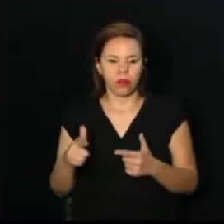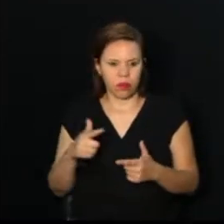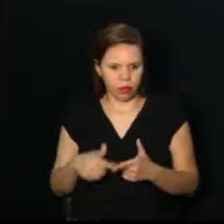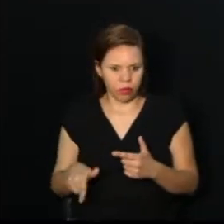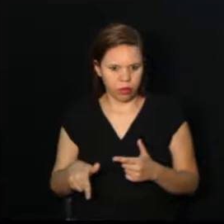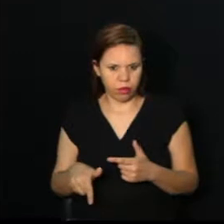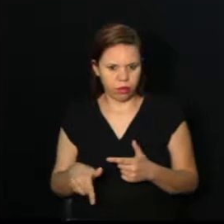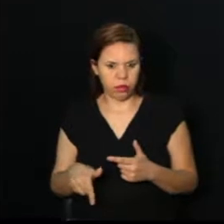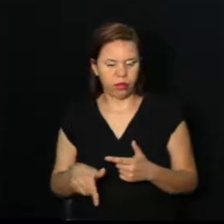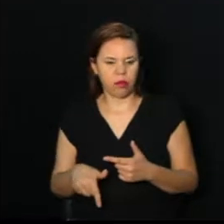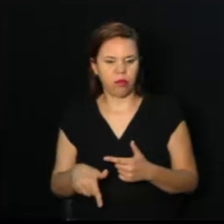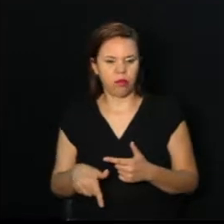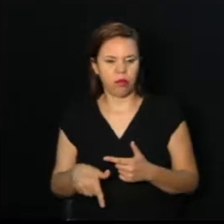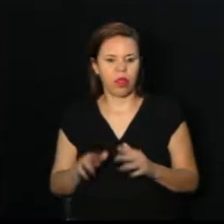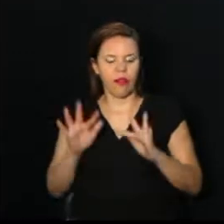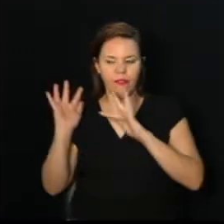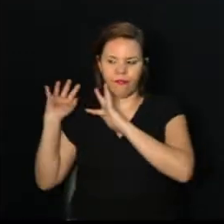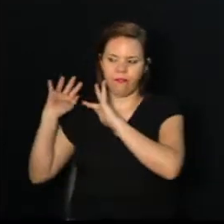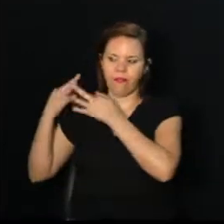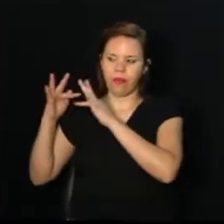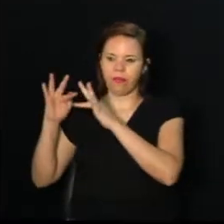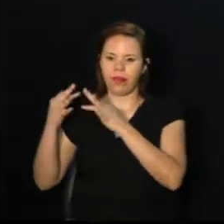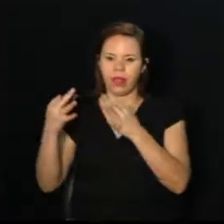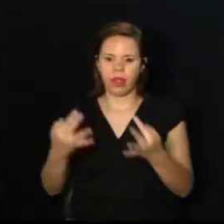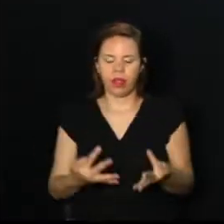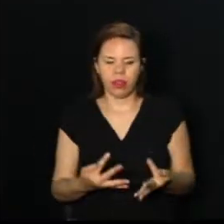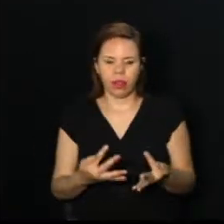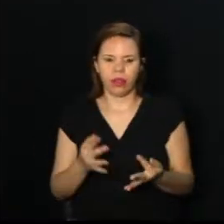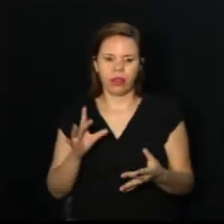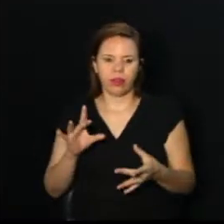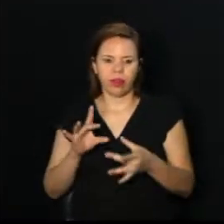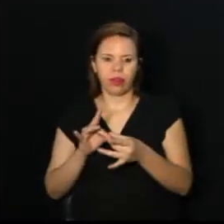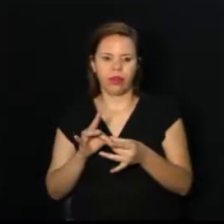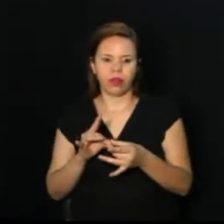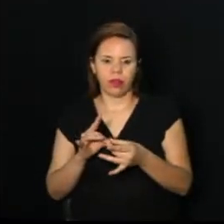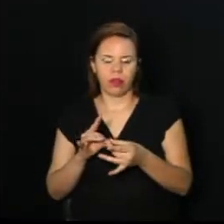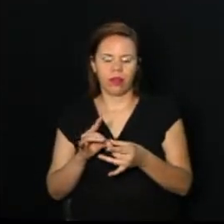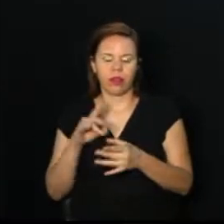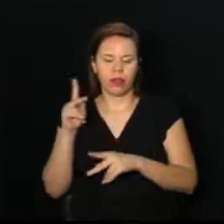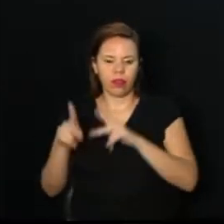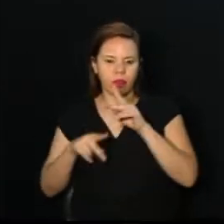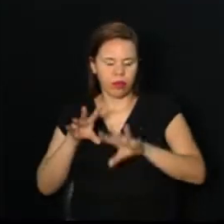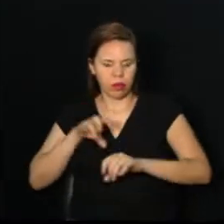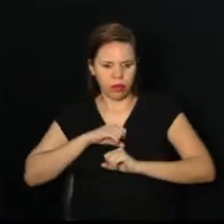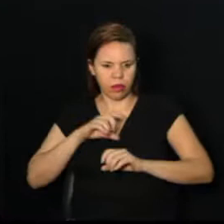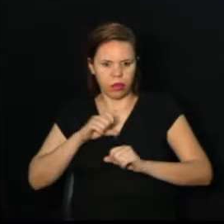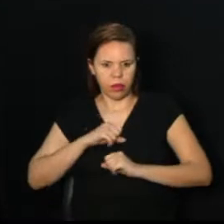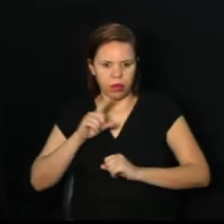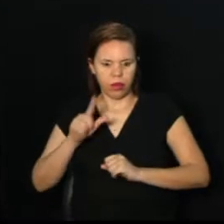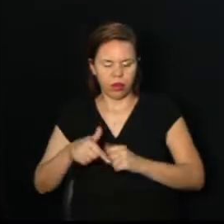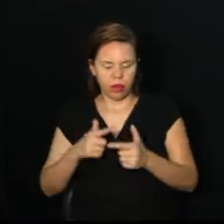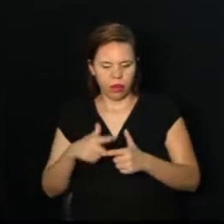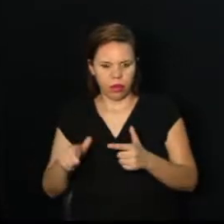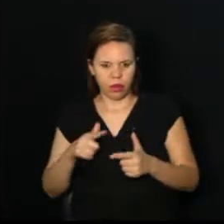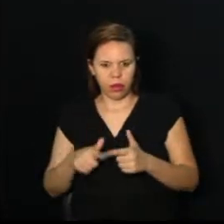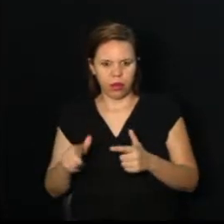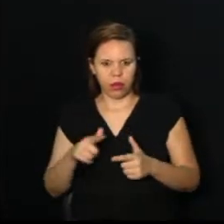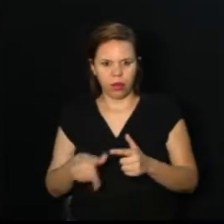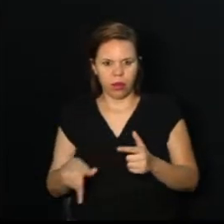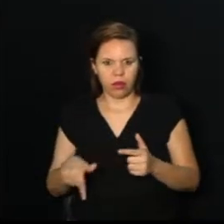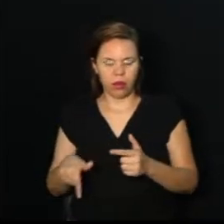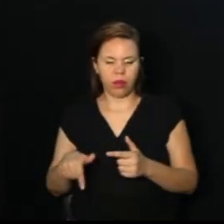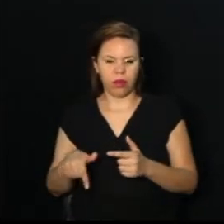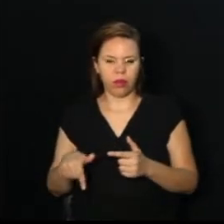de ordem familiar, né? Ligado à herança. Então, foi um problema de